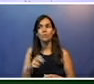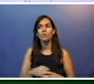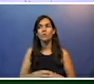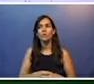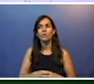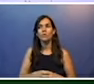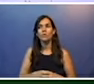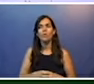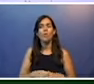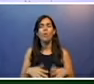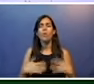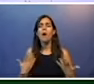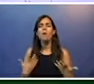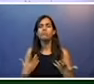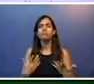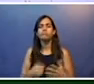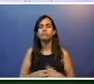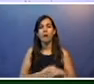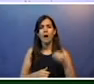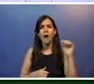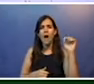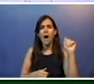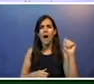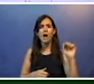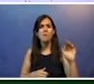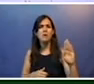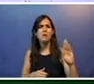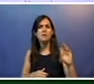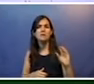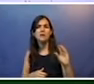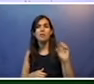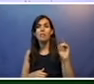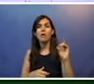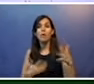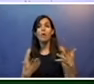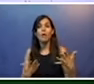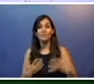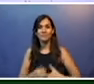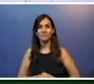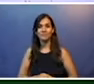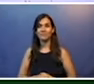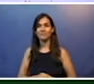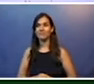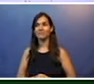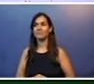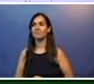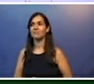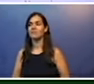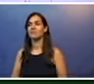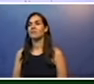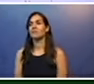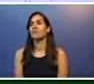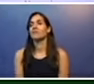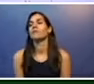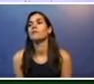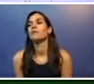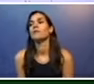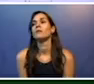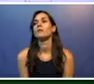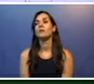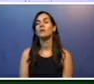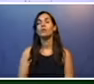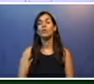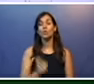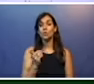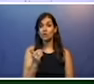indo-arábicos, corresponde a... Vamos lá ver? Olha aqui, na letra A, o X. O X, ele corresponde ao